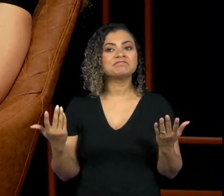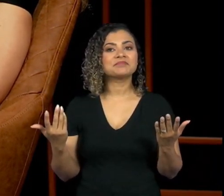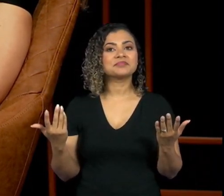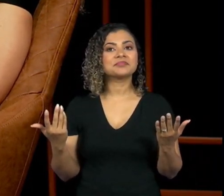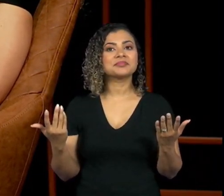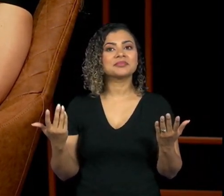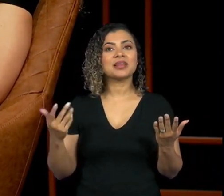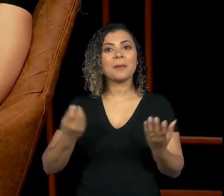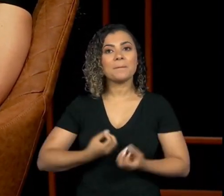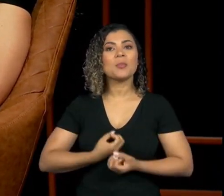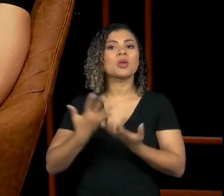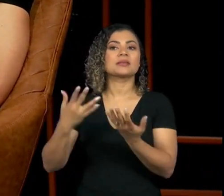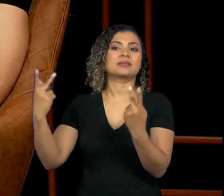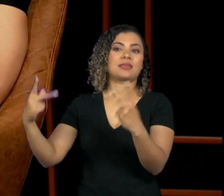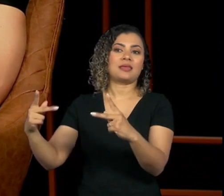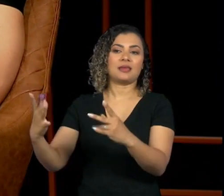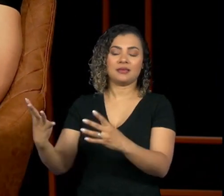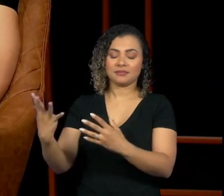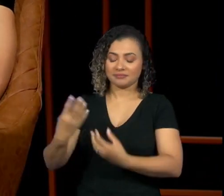Da sua poesia,